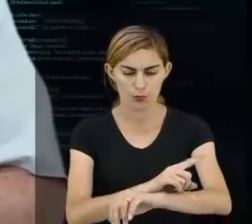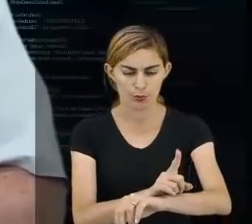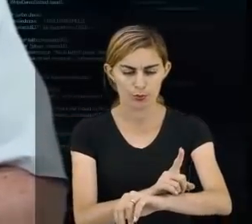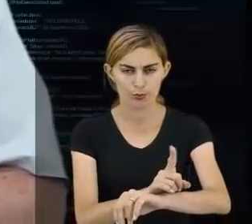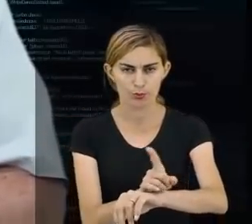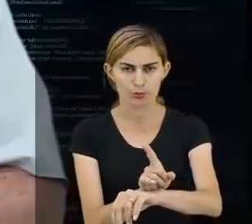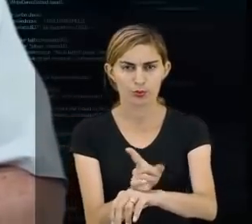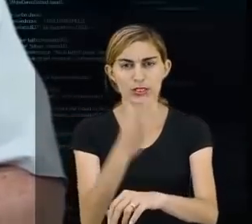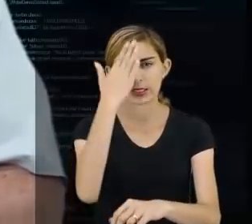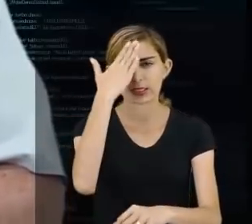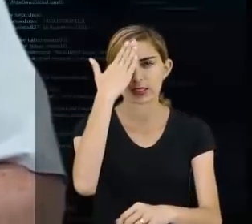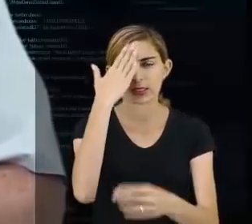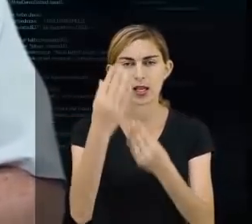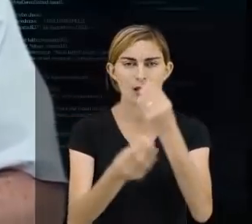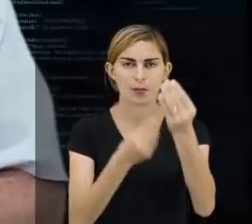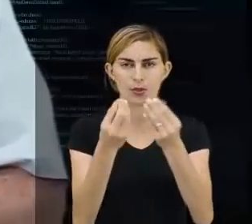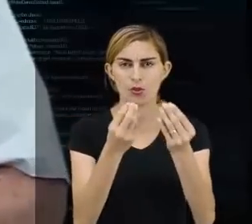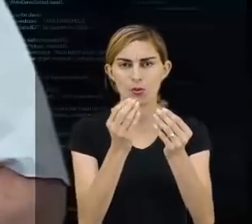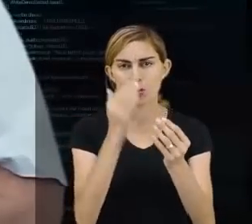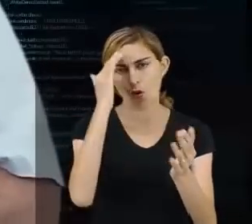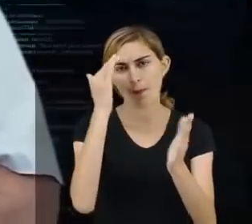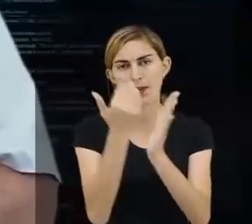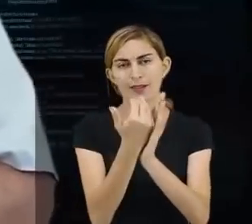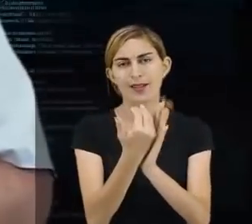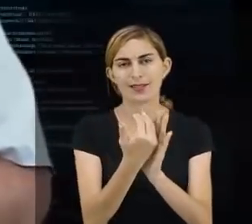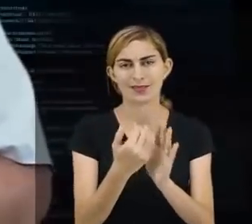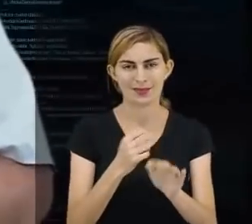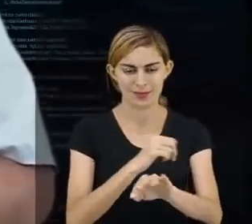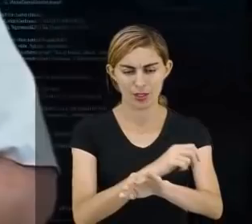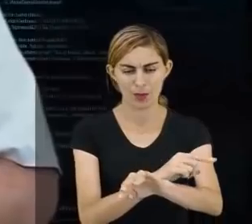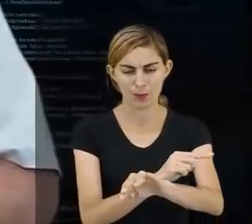então você sabe a ordem que ele vai